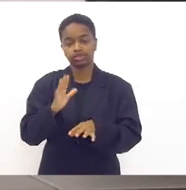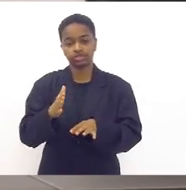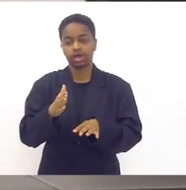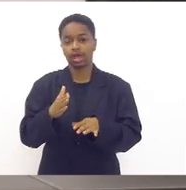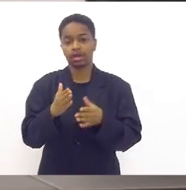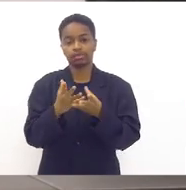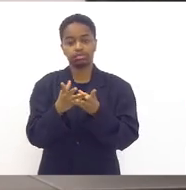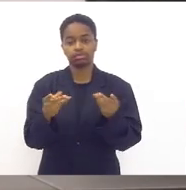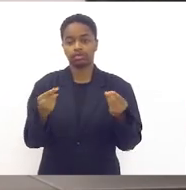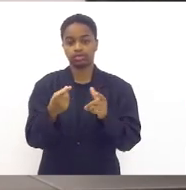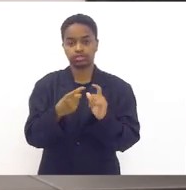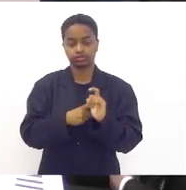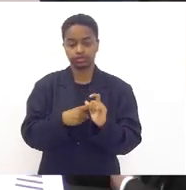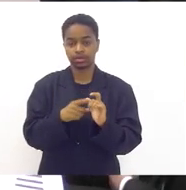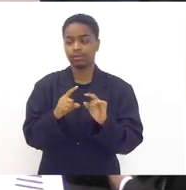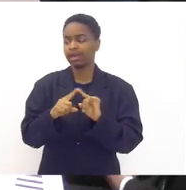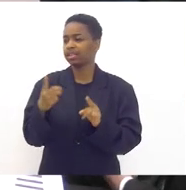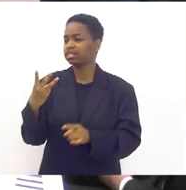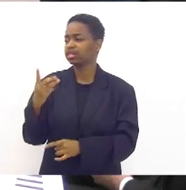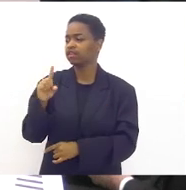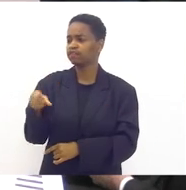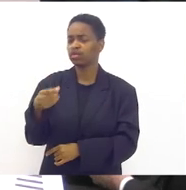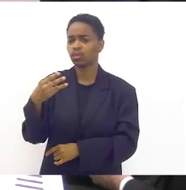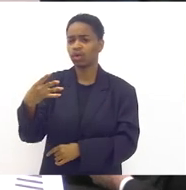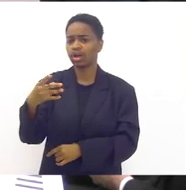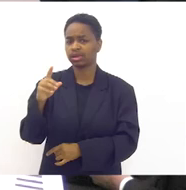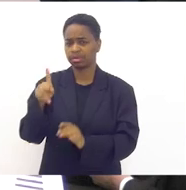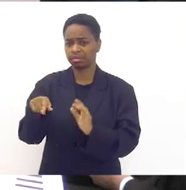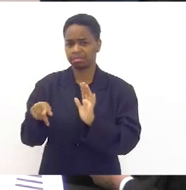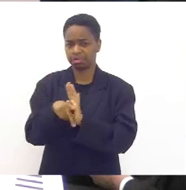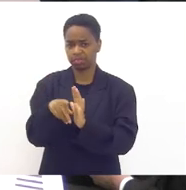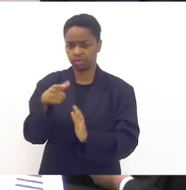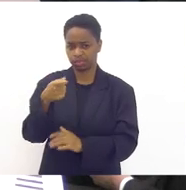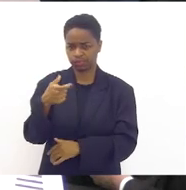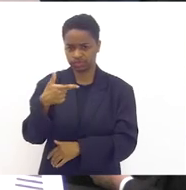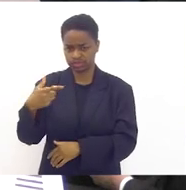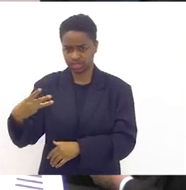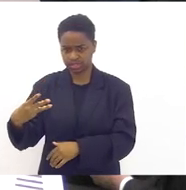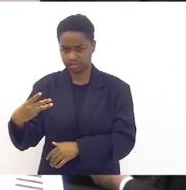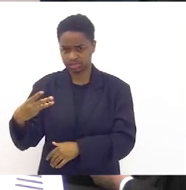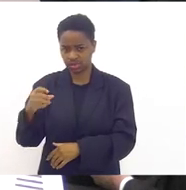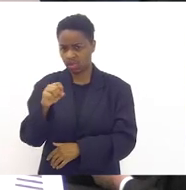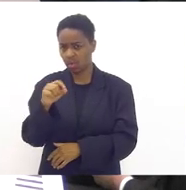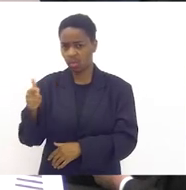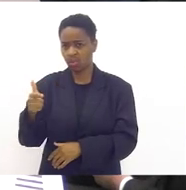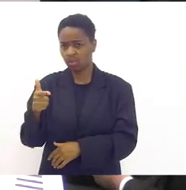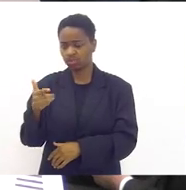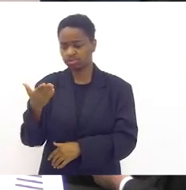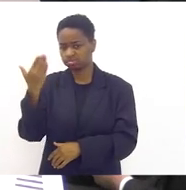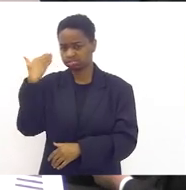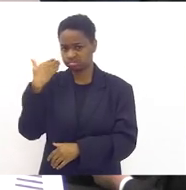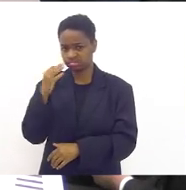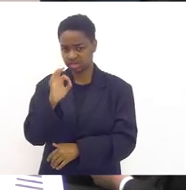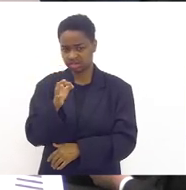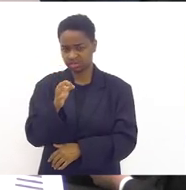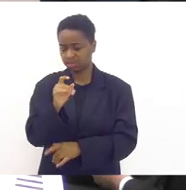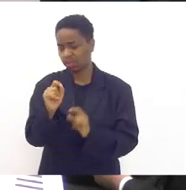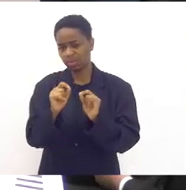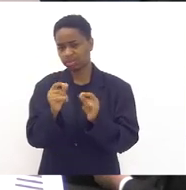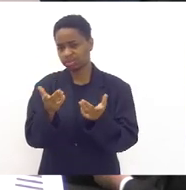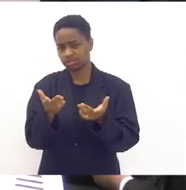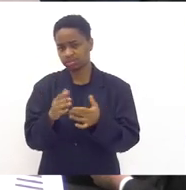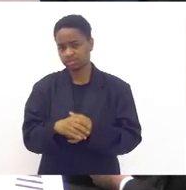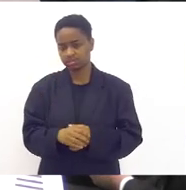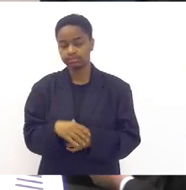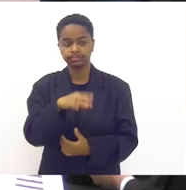Esse conjunto de 3,4, então, é tudo de 2023? Não, dos outros anos que não são 2022, é isso?